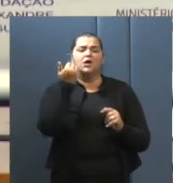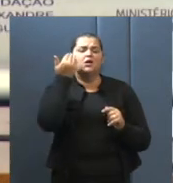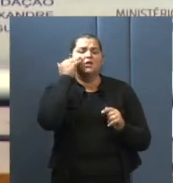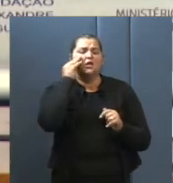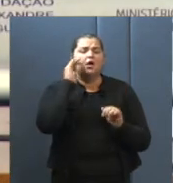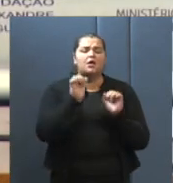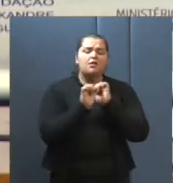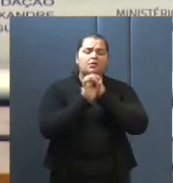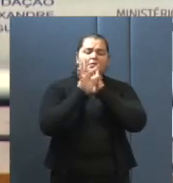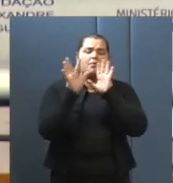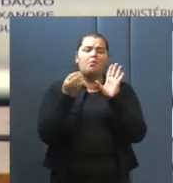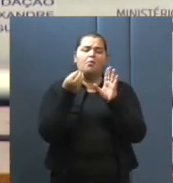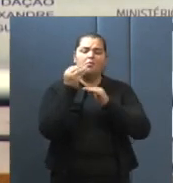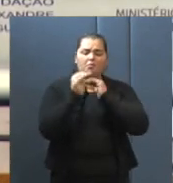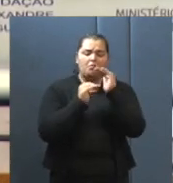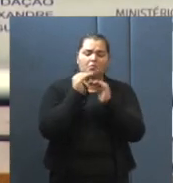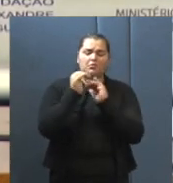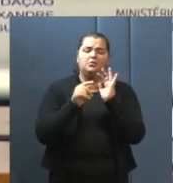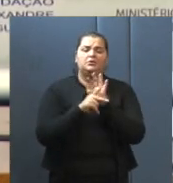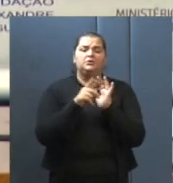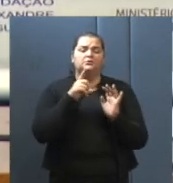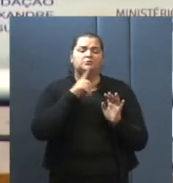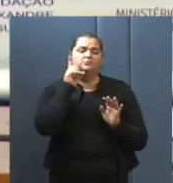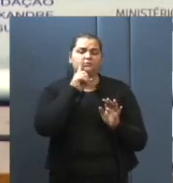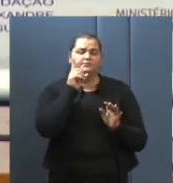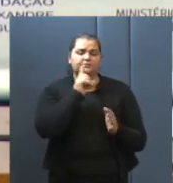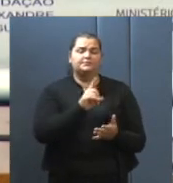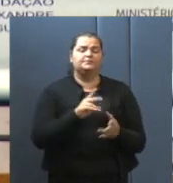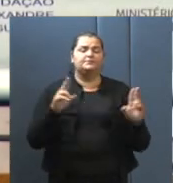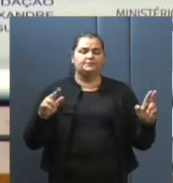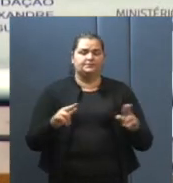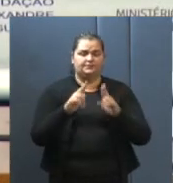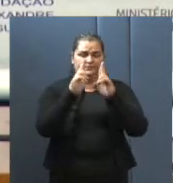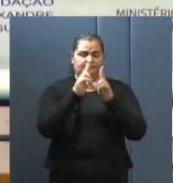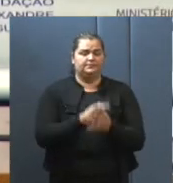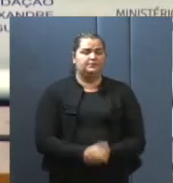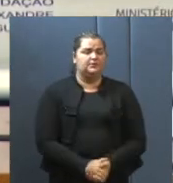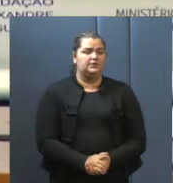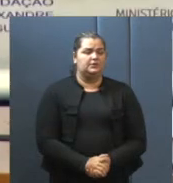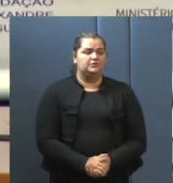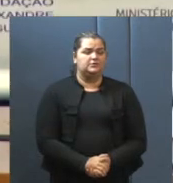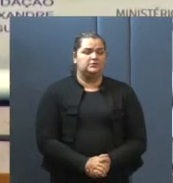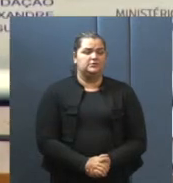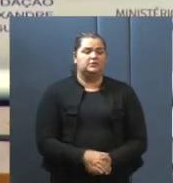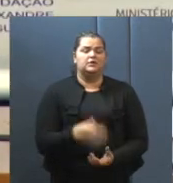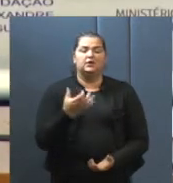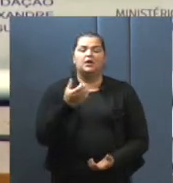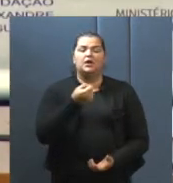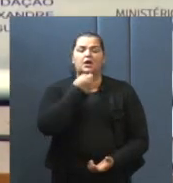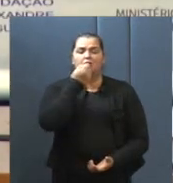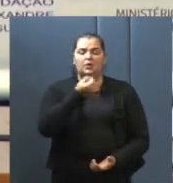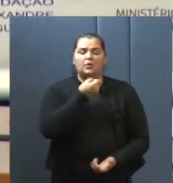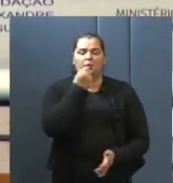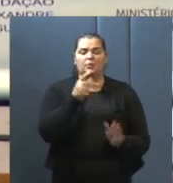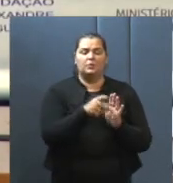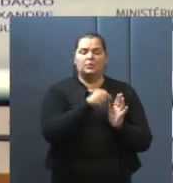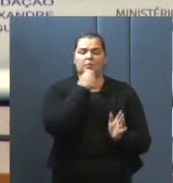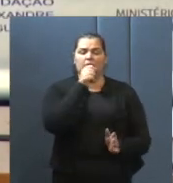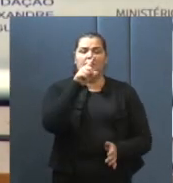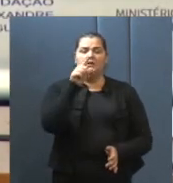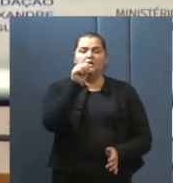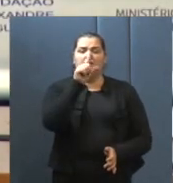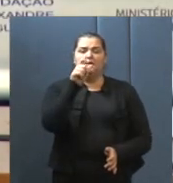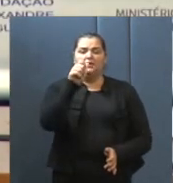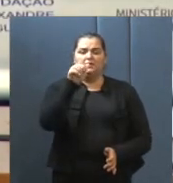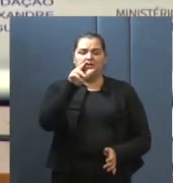entendermos bem como funciona o Clube de Paris. Eu queria imediatamente passar a palavra ao Lázaro Coelho